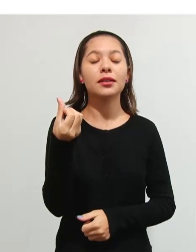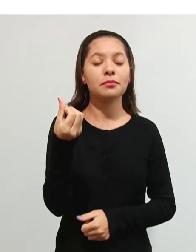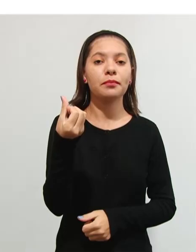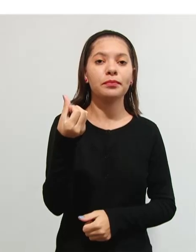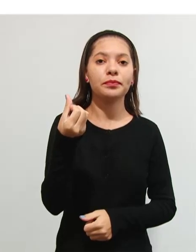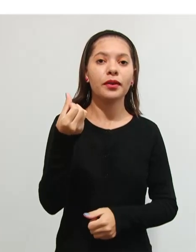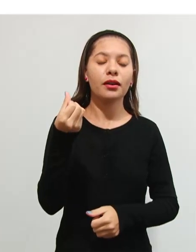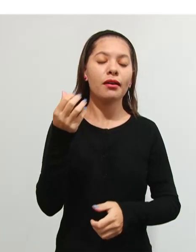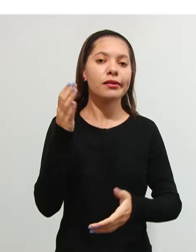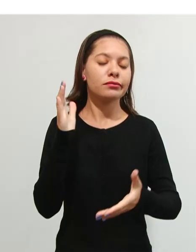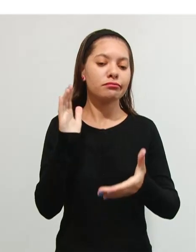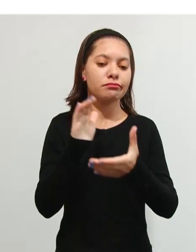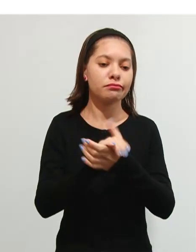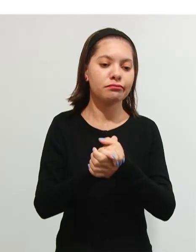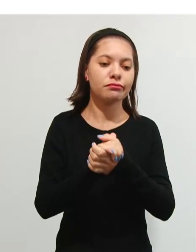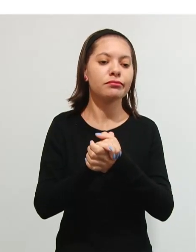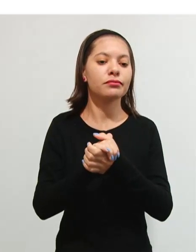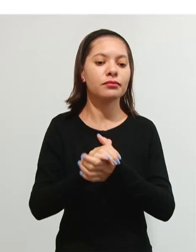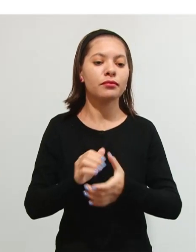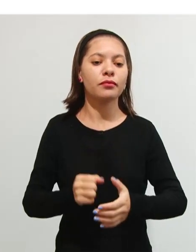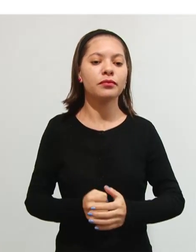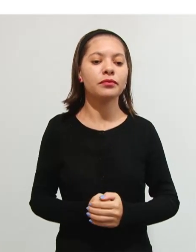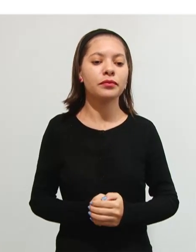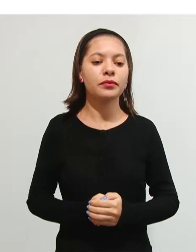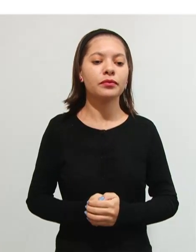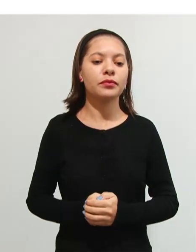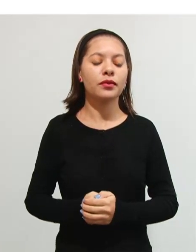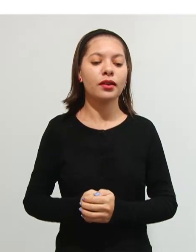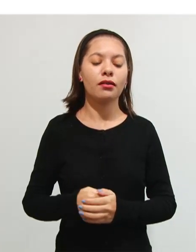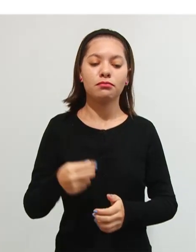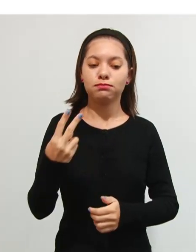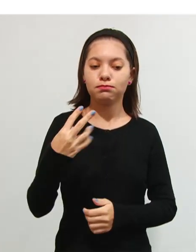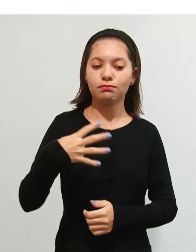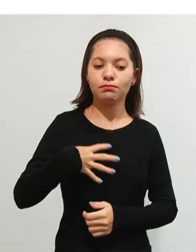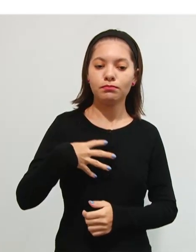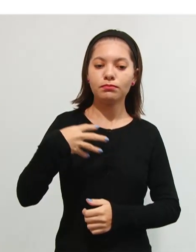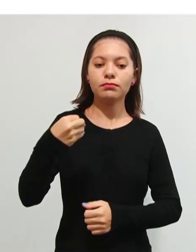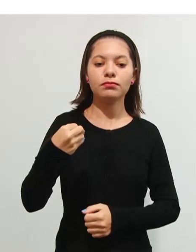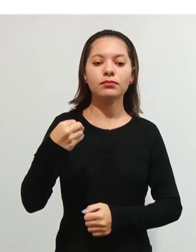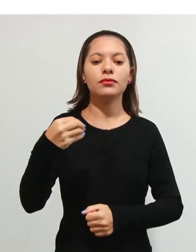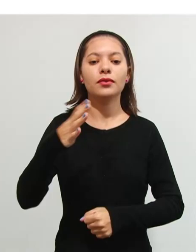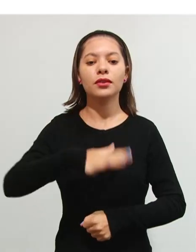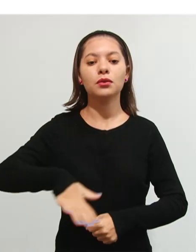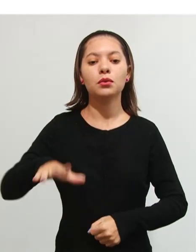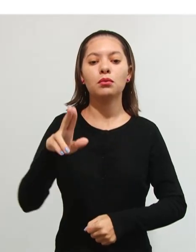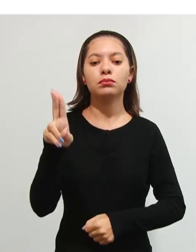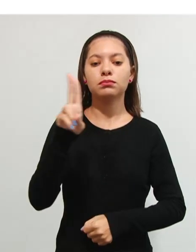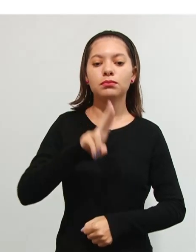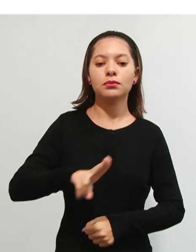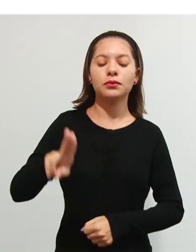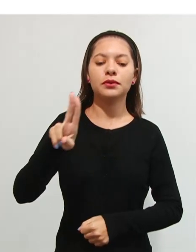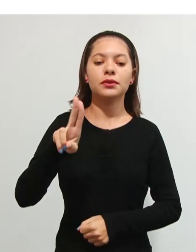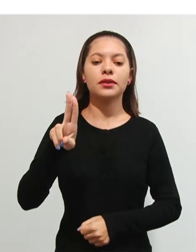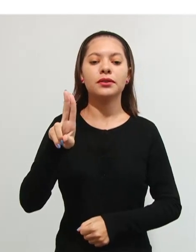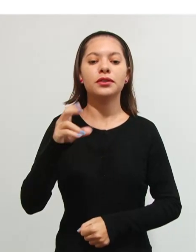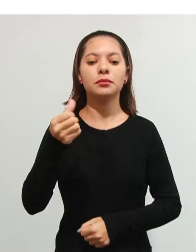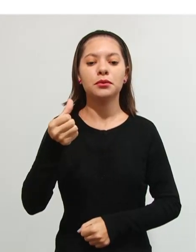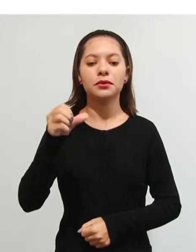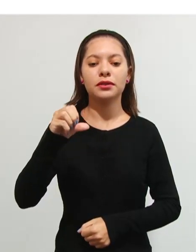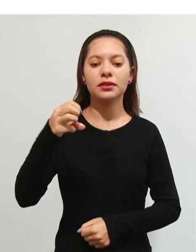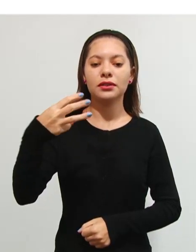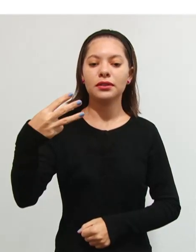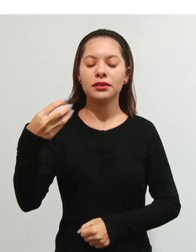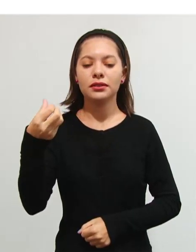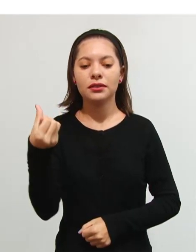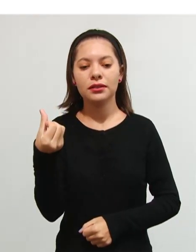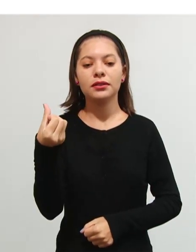quando se casou com a Ione Blum. Com ela, teve 2 filhos. Ele atuou nas universidades de Minnesota, em